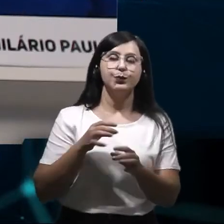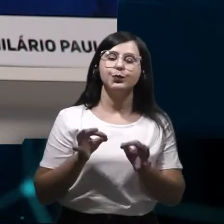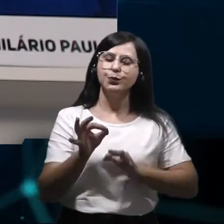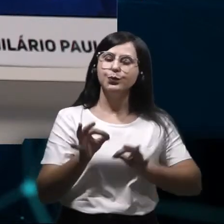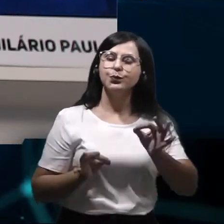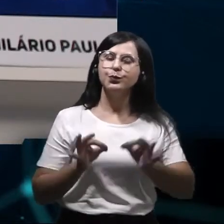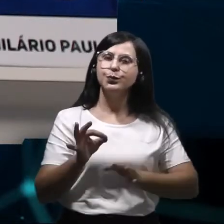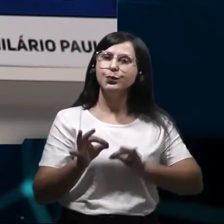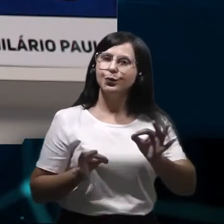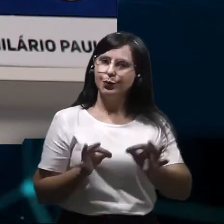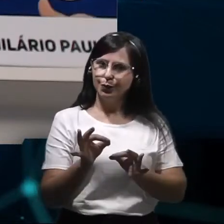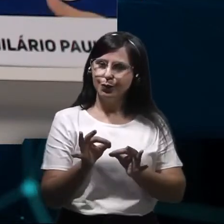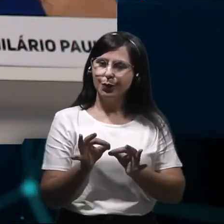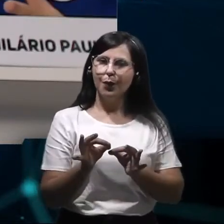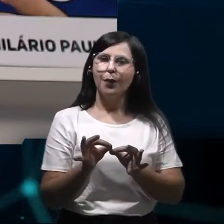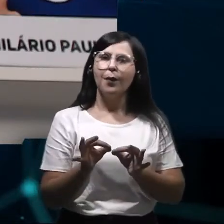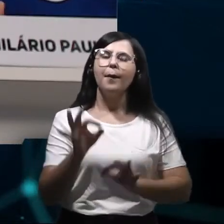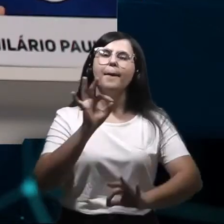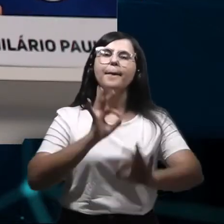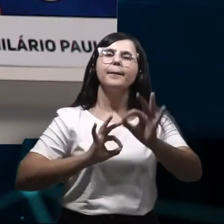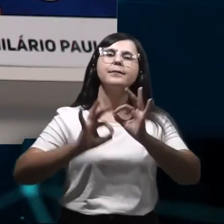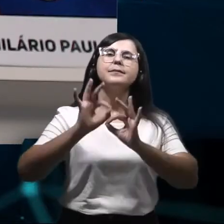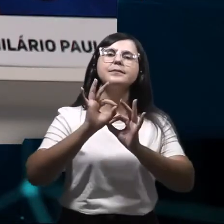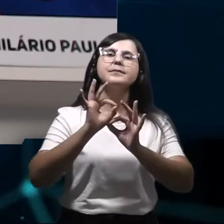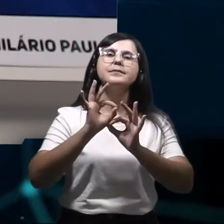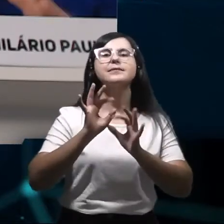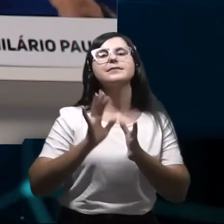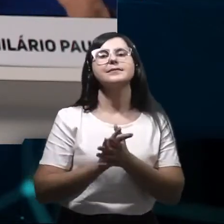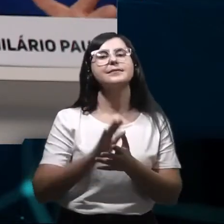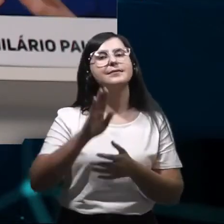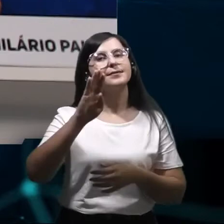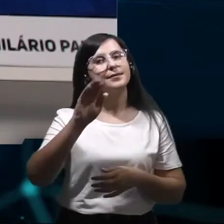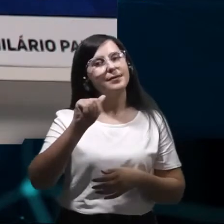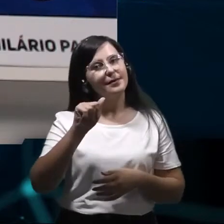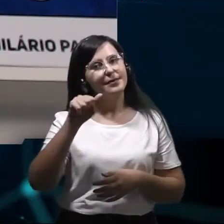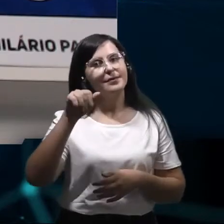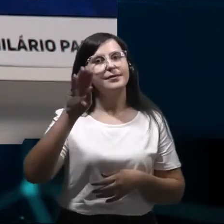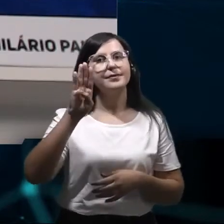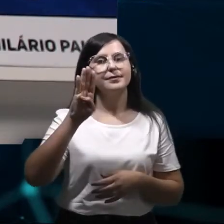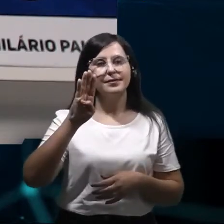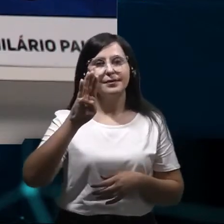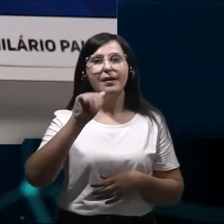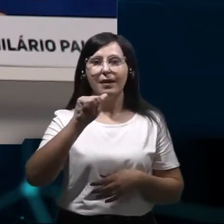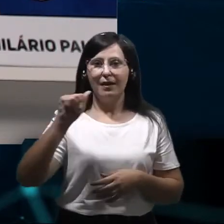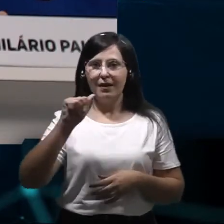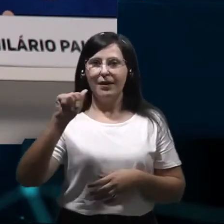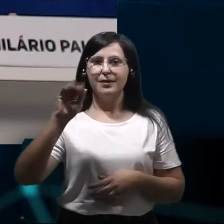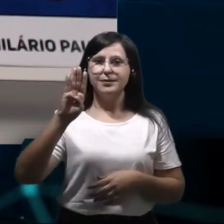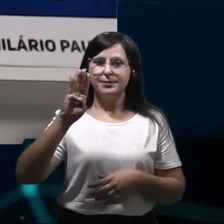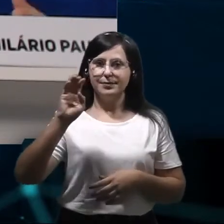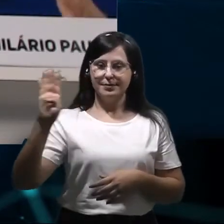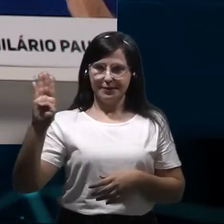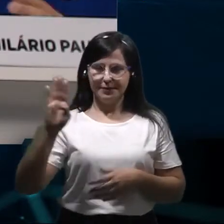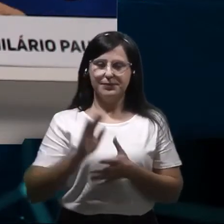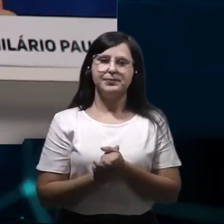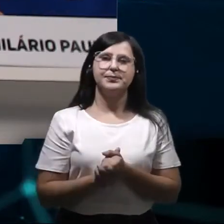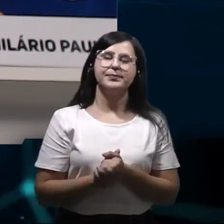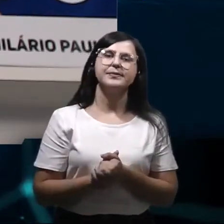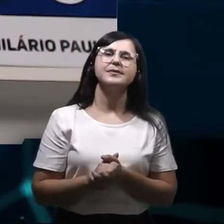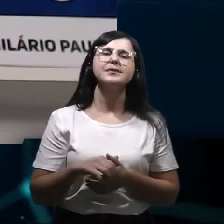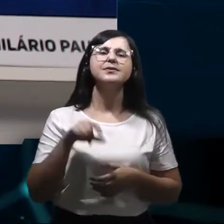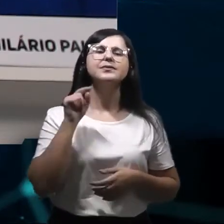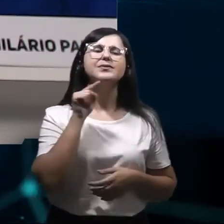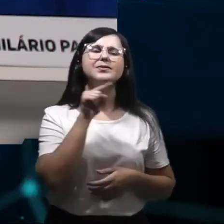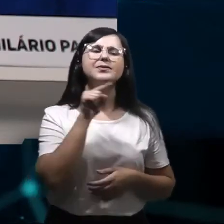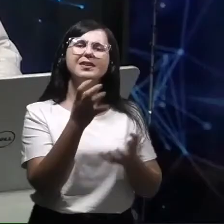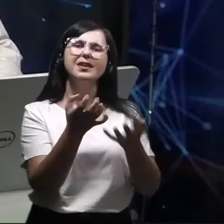candidato qual é a proposta que ele tem com relação à segurança pública para a nossa região.